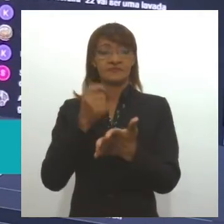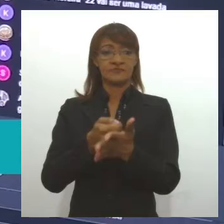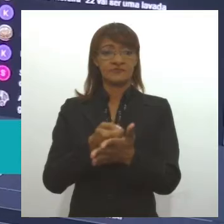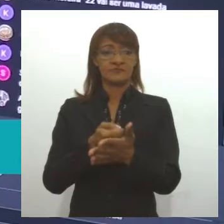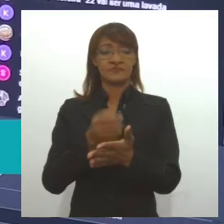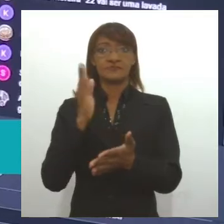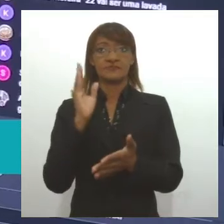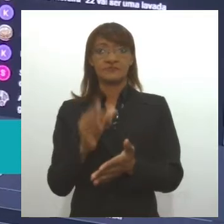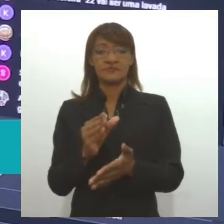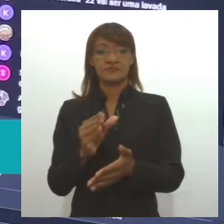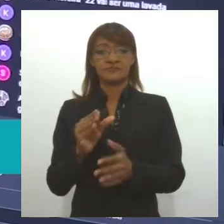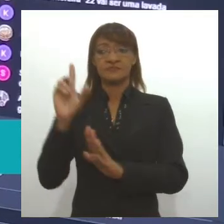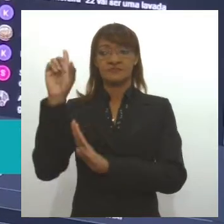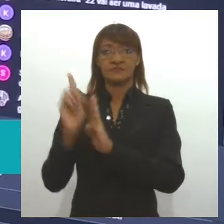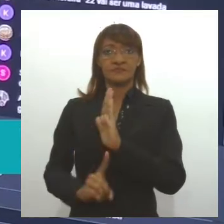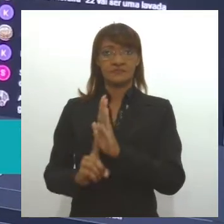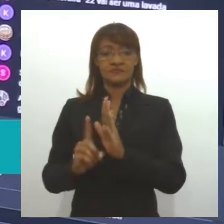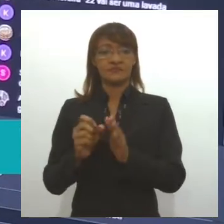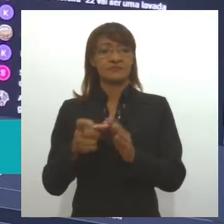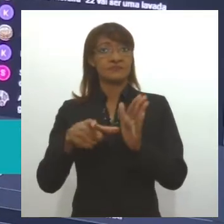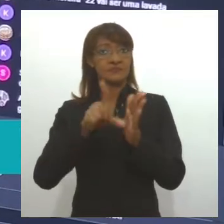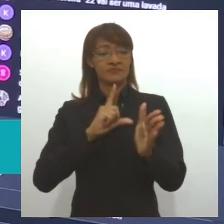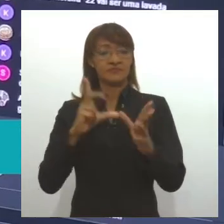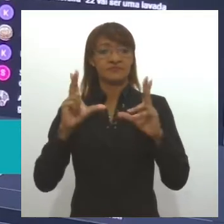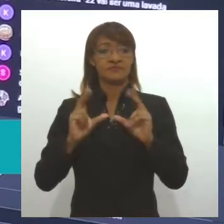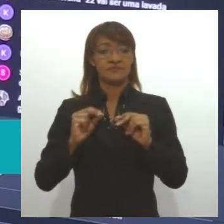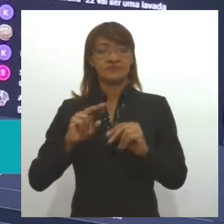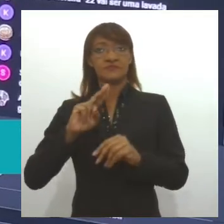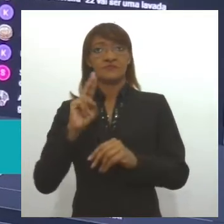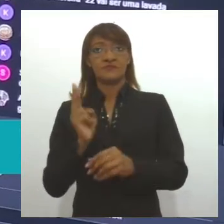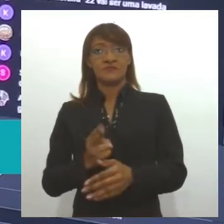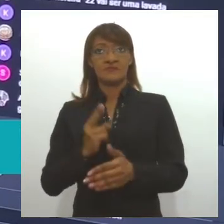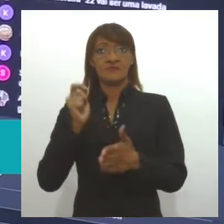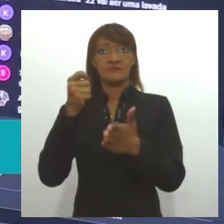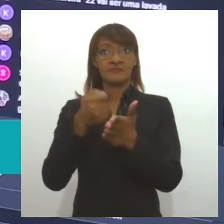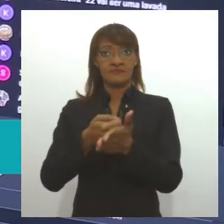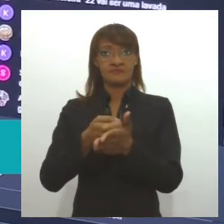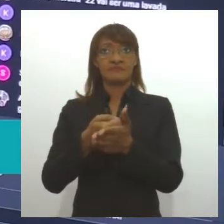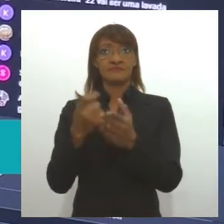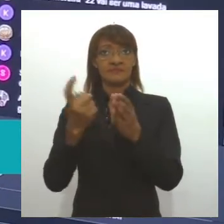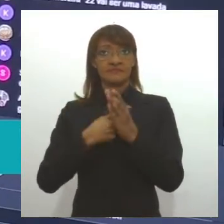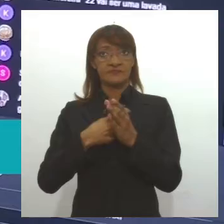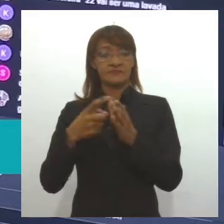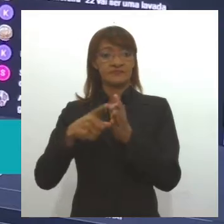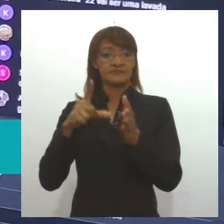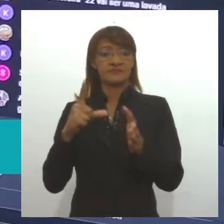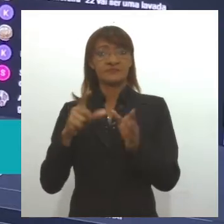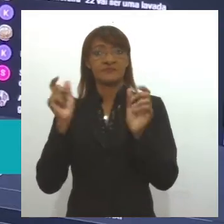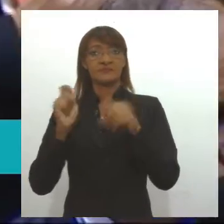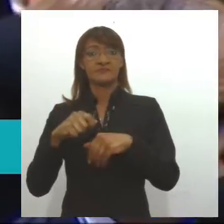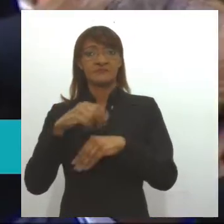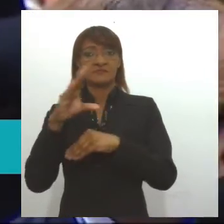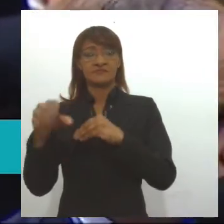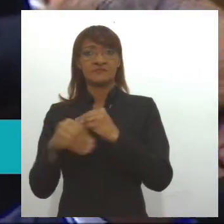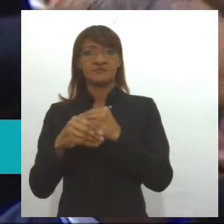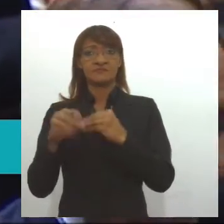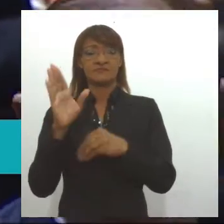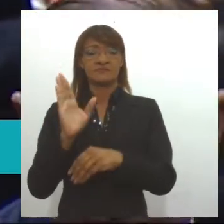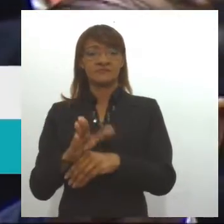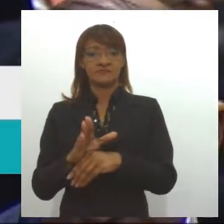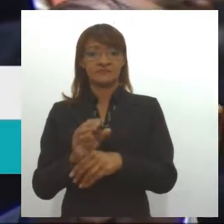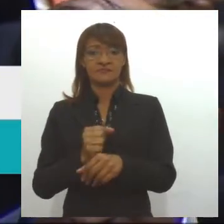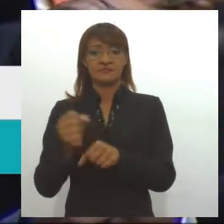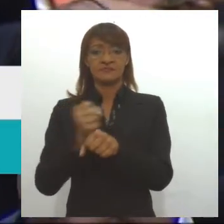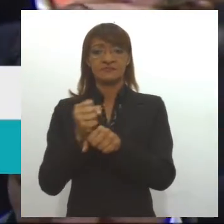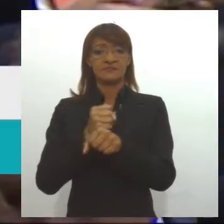indenizações, direitos adquiridos ou ressarcimentos, que poderão ser incluídos no extrateto. Há muitos